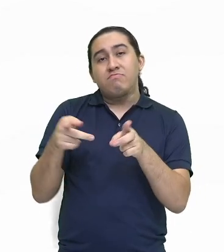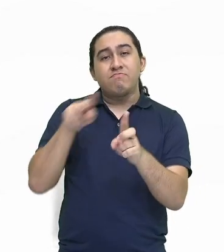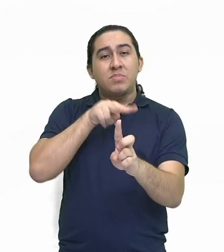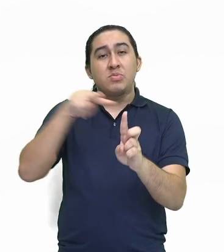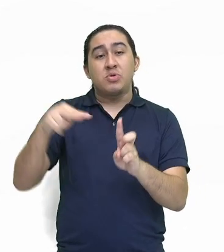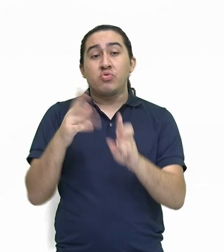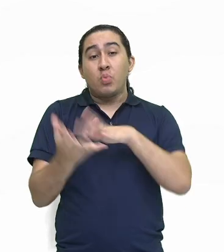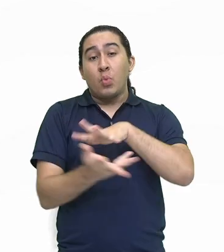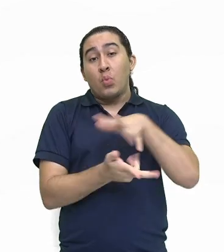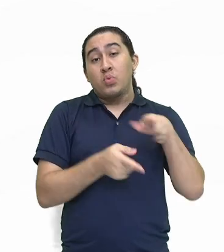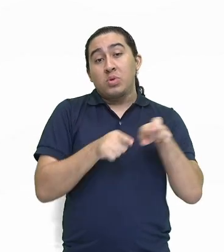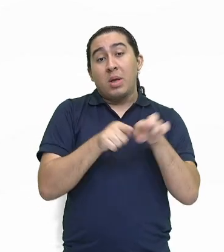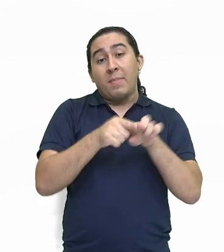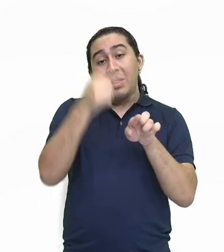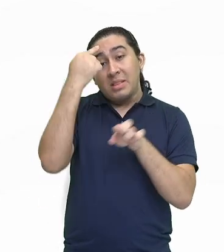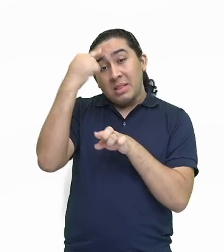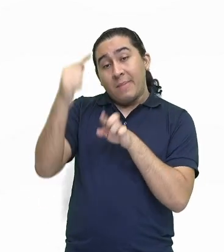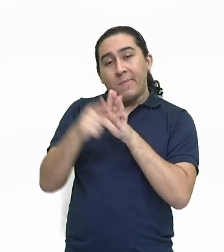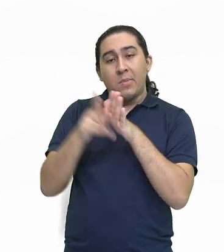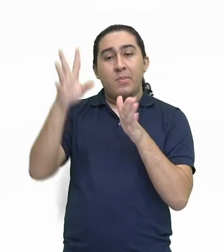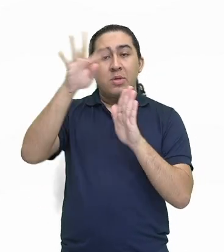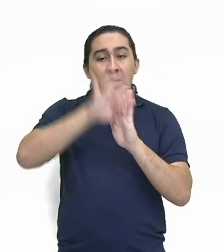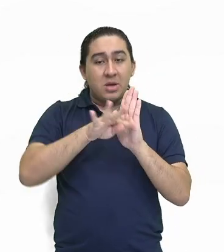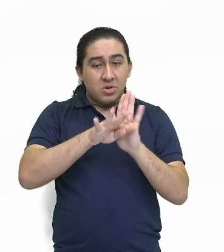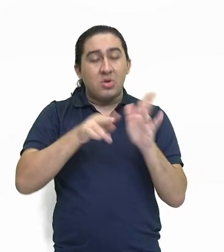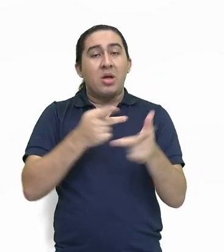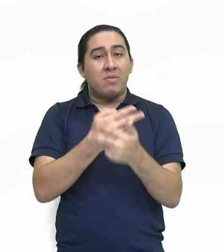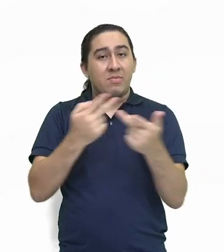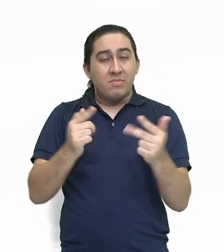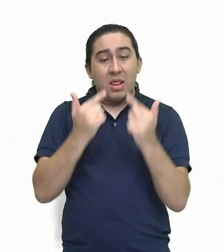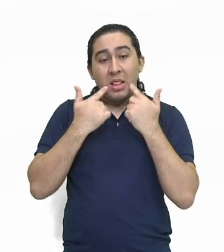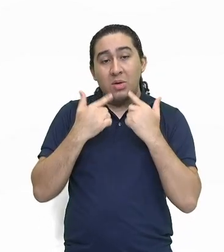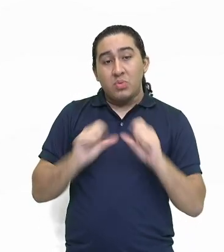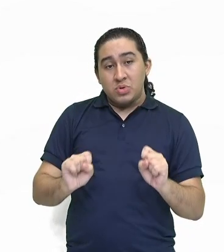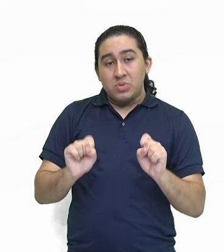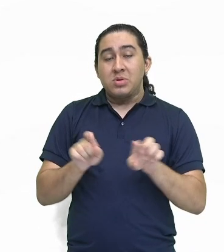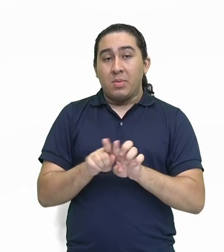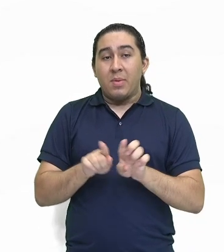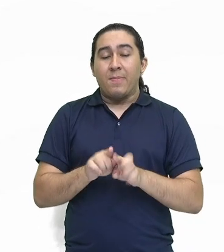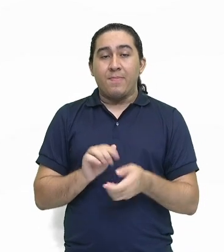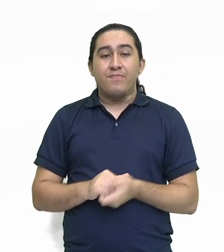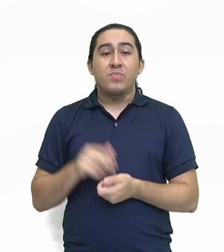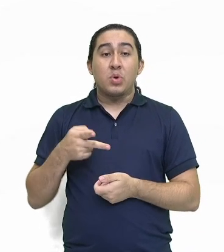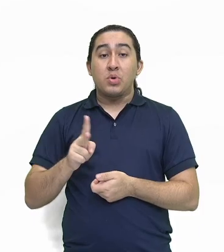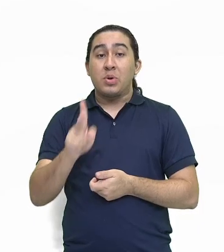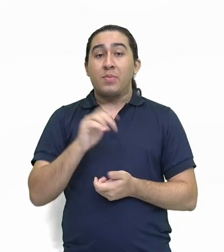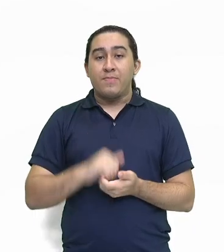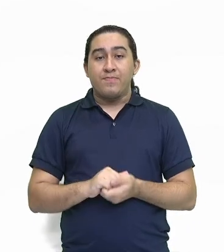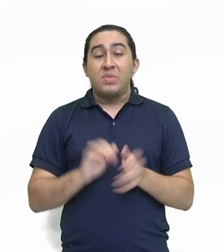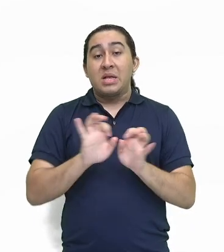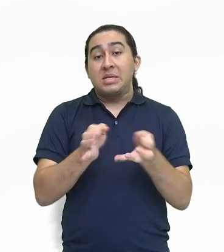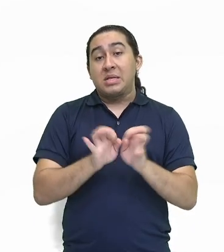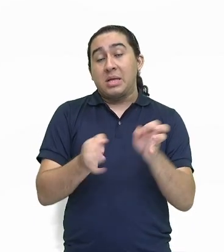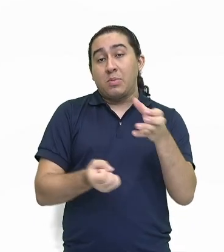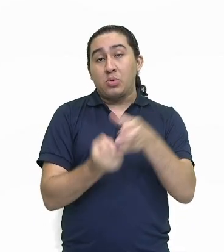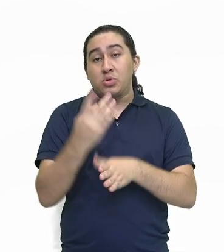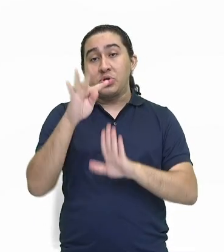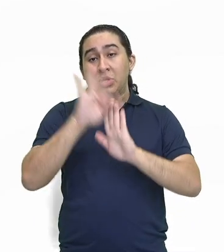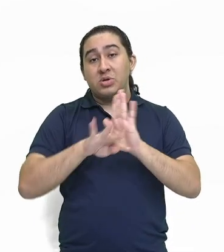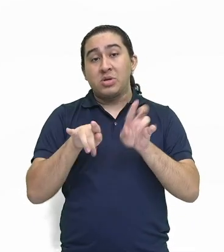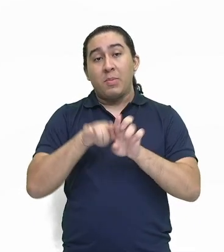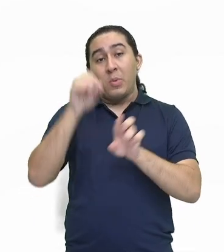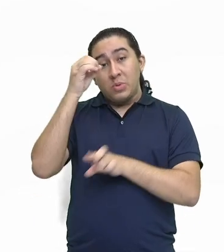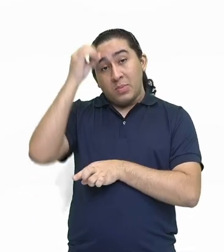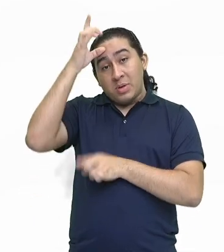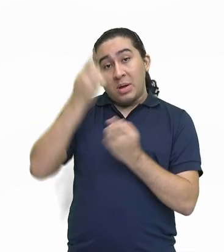ideologias veiculadas nos textos e atos linguísticos, réplica, continuando, a sintaxe na produção de textos,